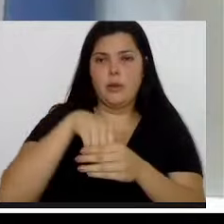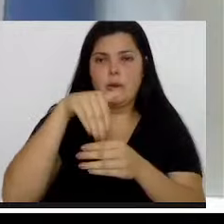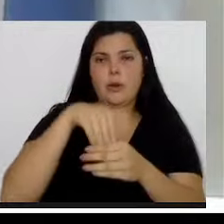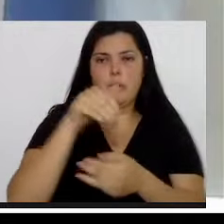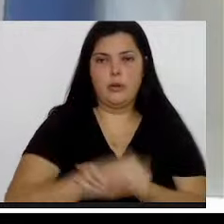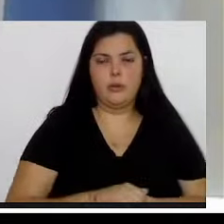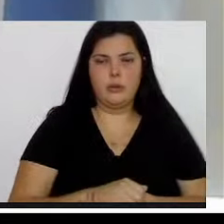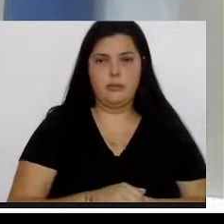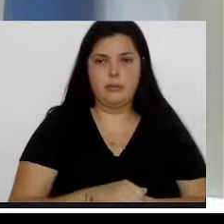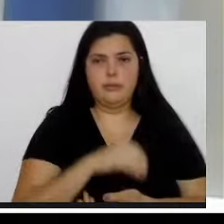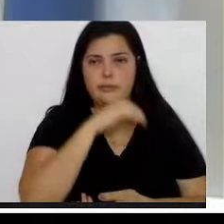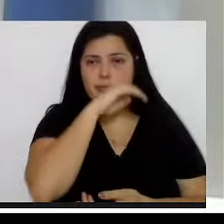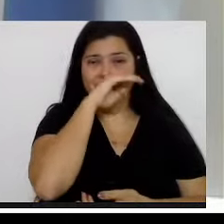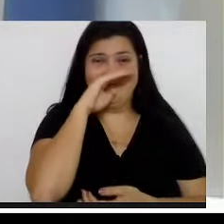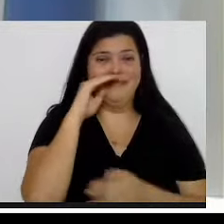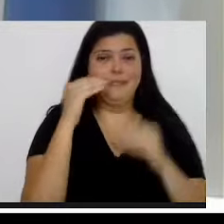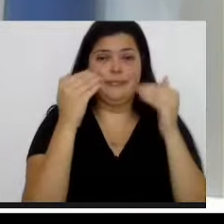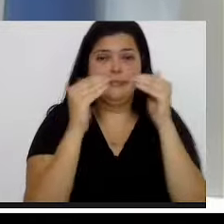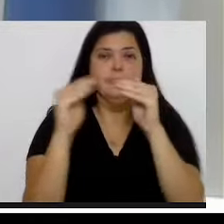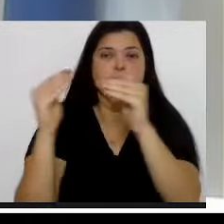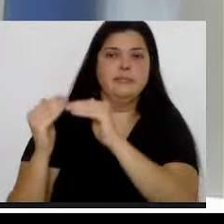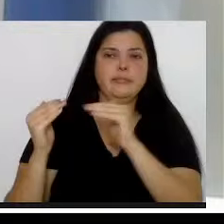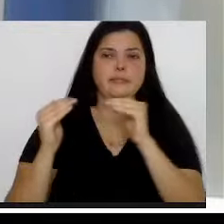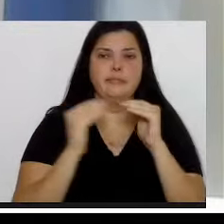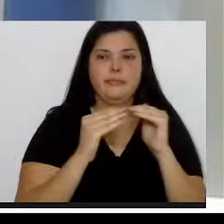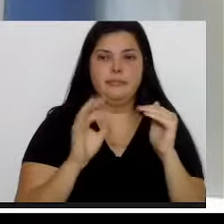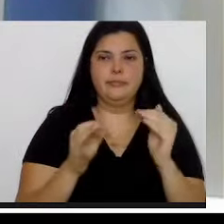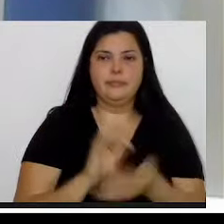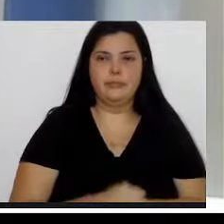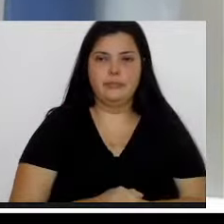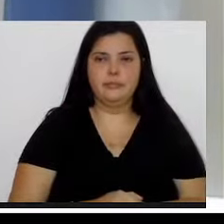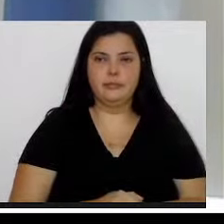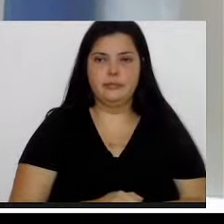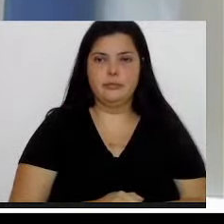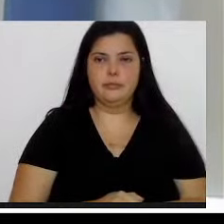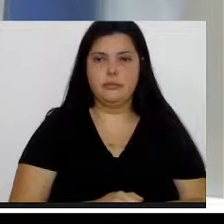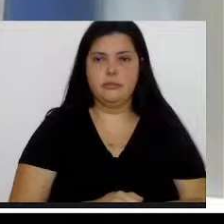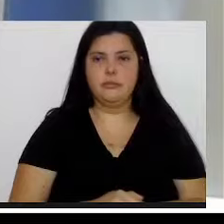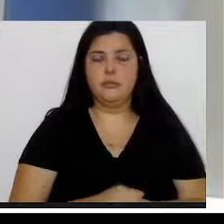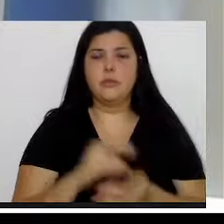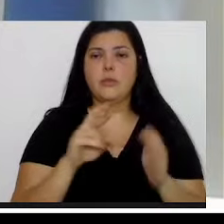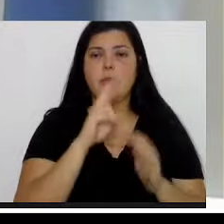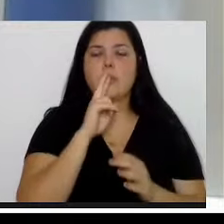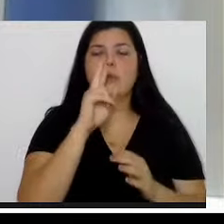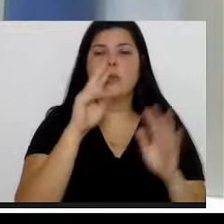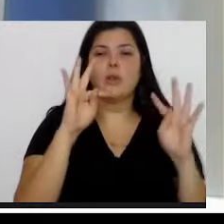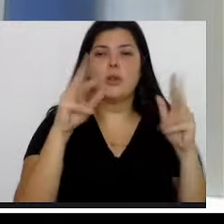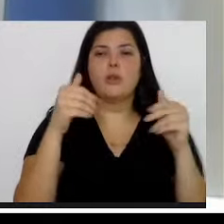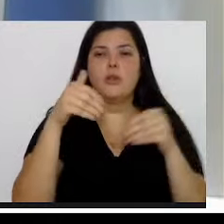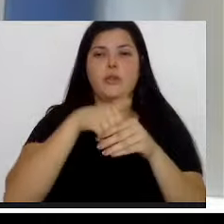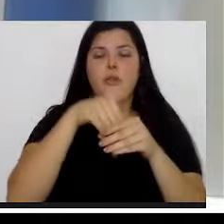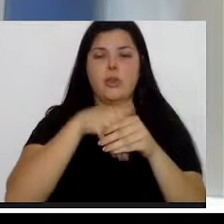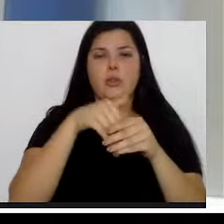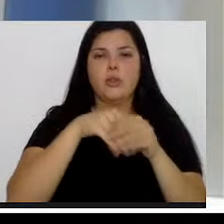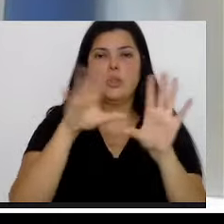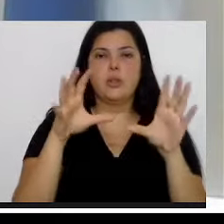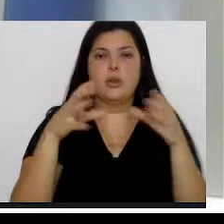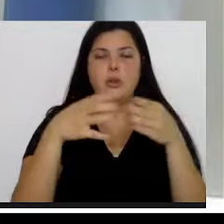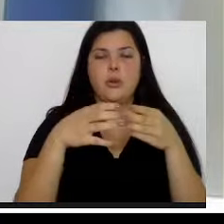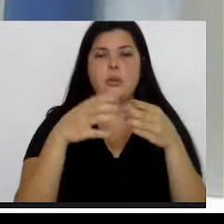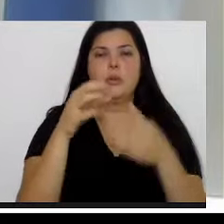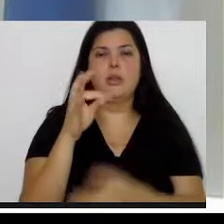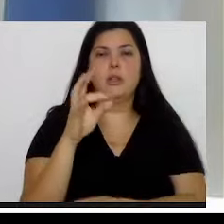eleitorais. De acordo, senhor Todos presidente. de acordo, né? Então, proclamo o resultado da unanimidade de votos. Segredo